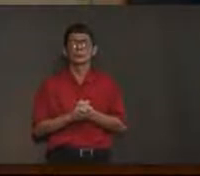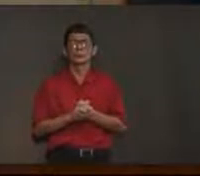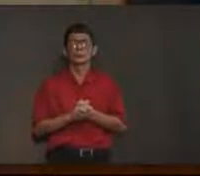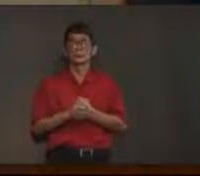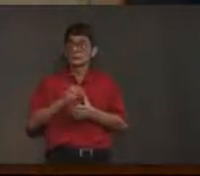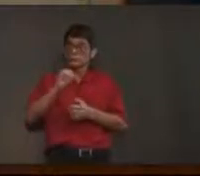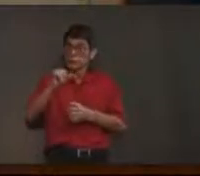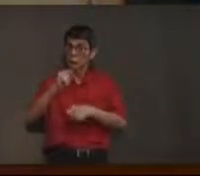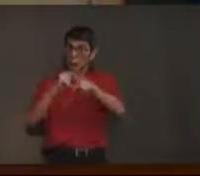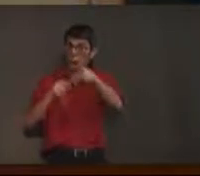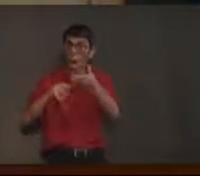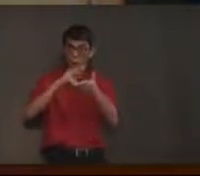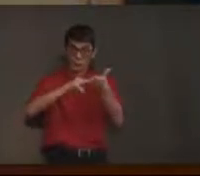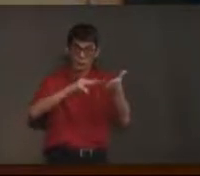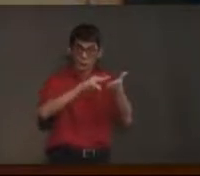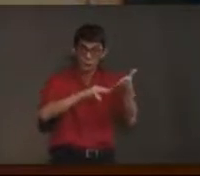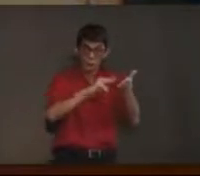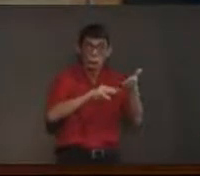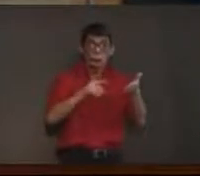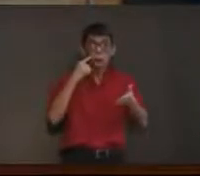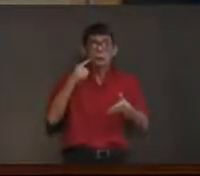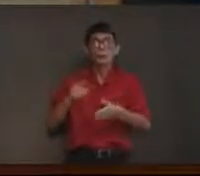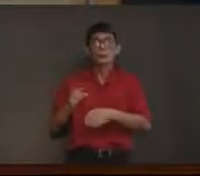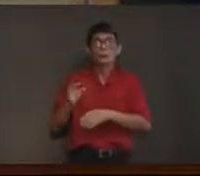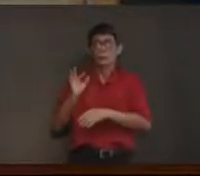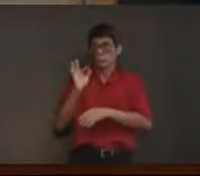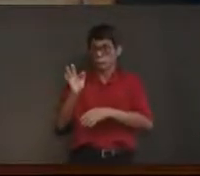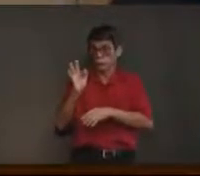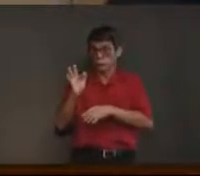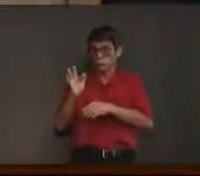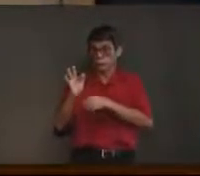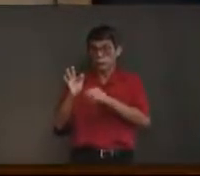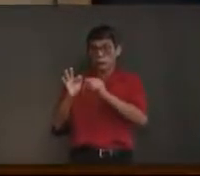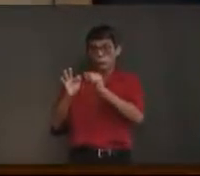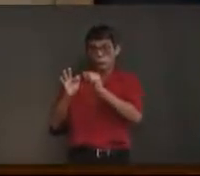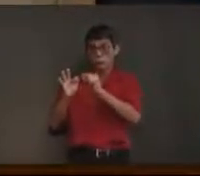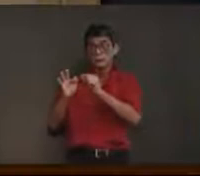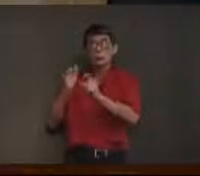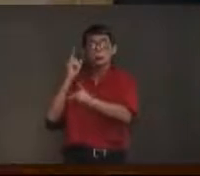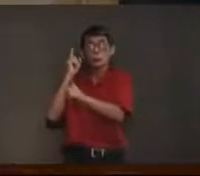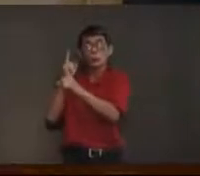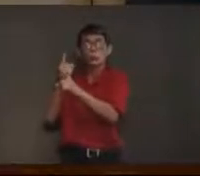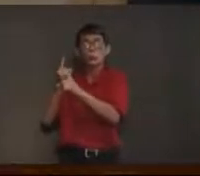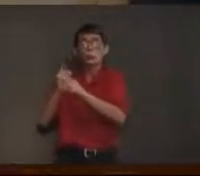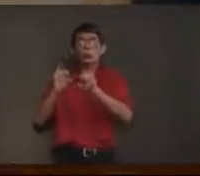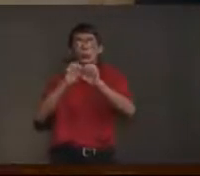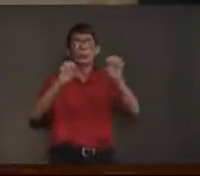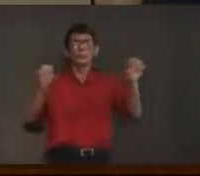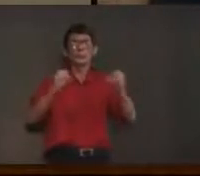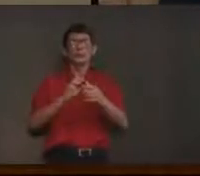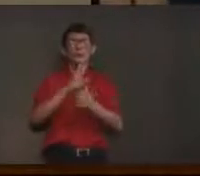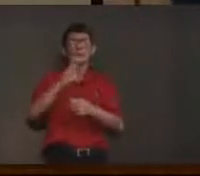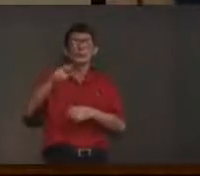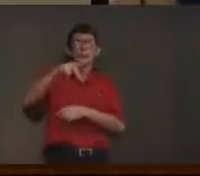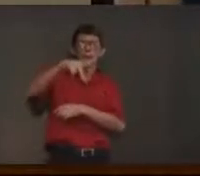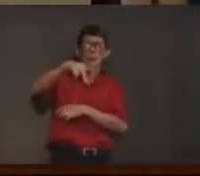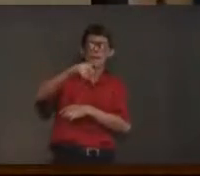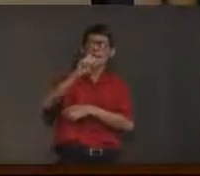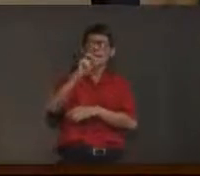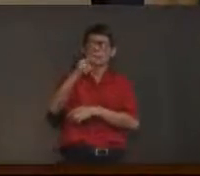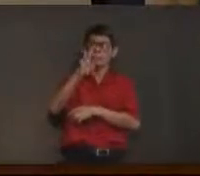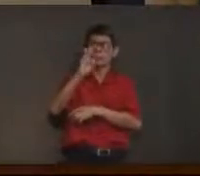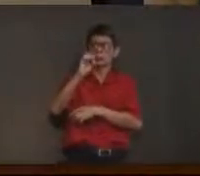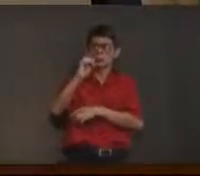satisfazendo isso daí para toda a fim de suporte compacto infinita a gente chama Woody. Crítico ele é ponto